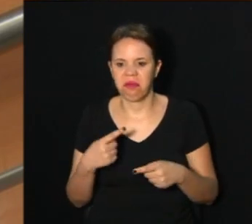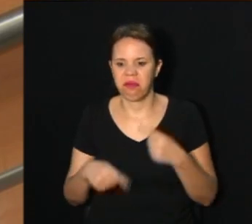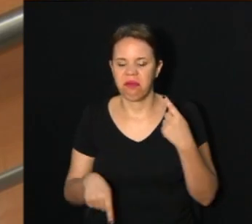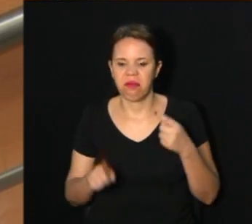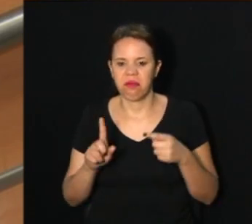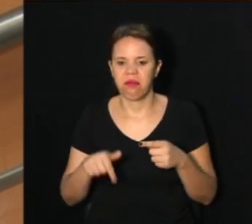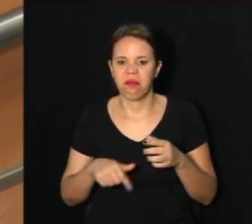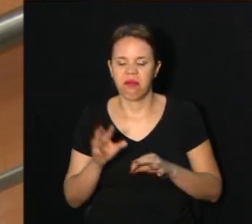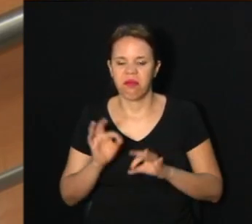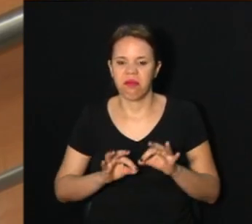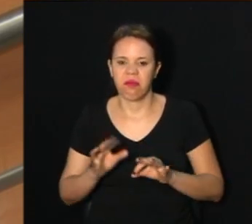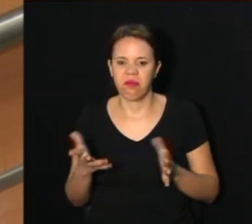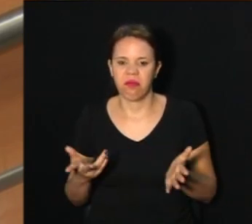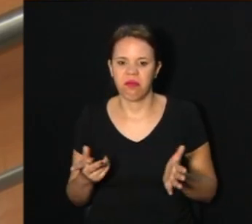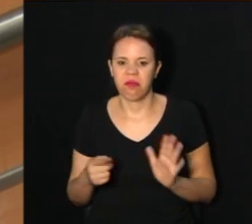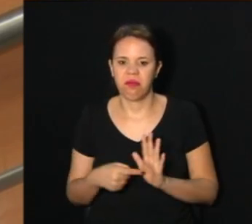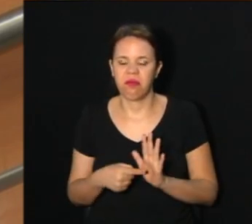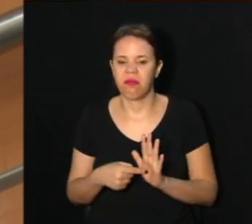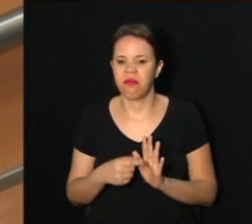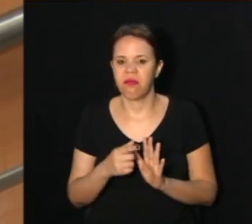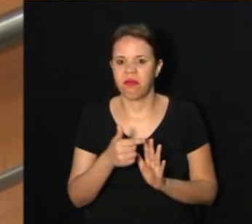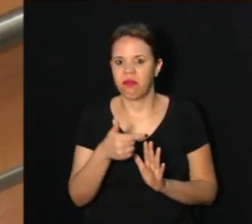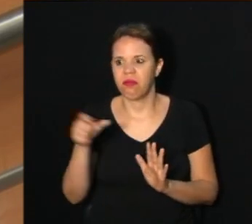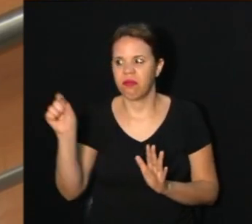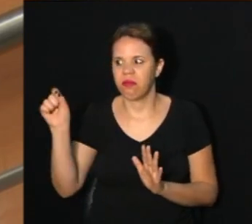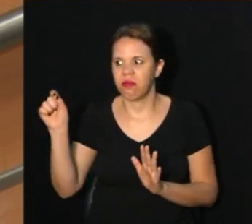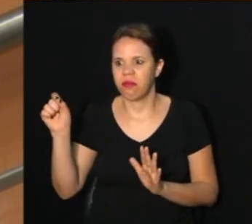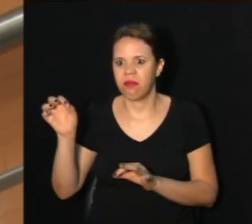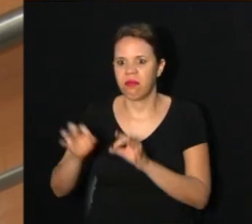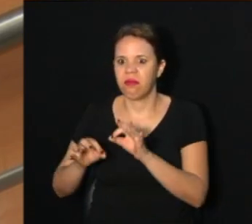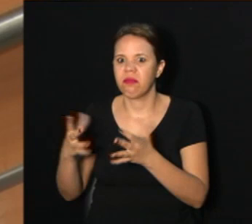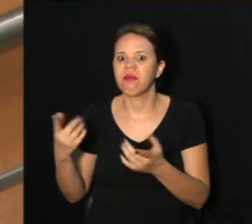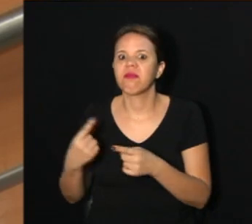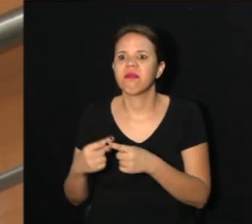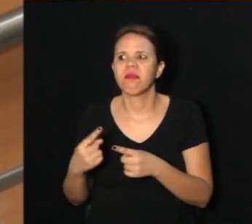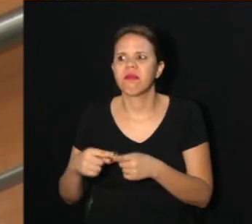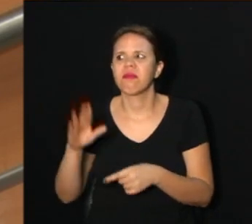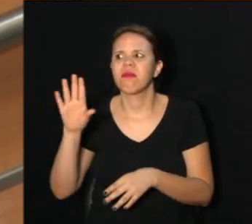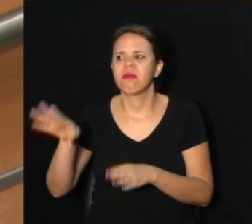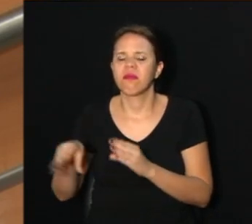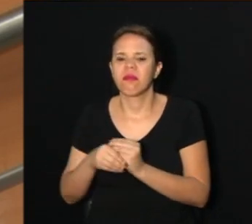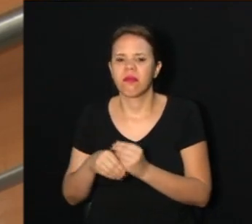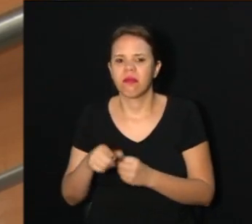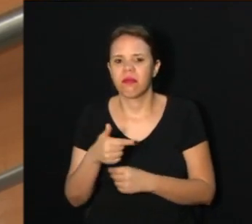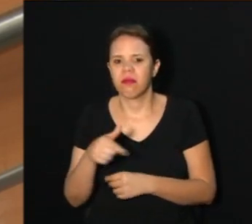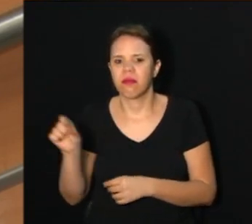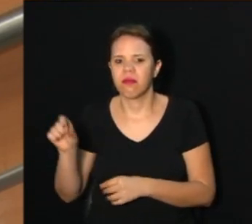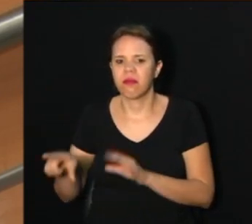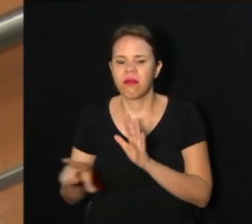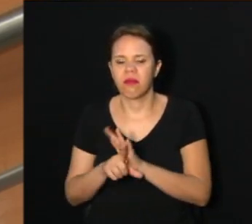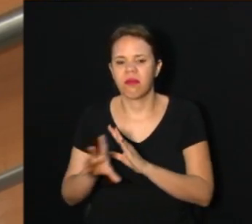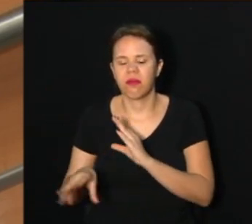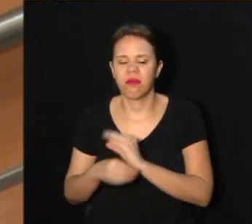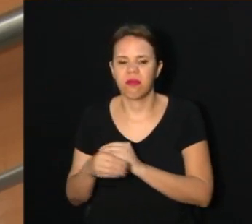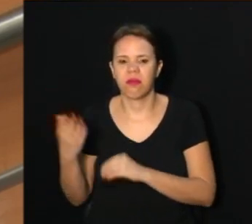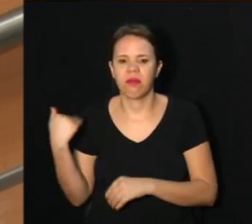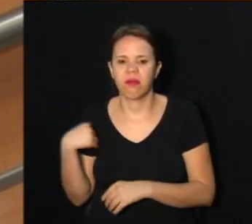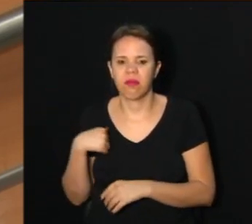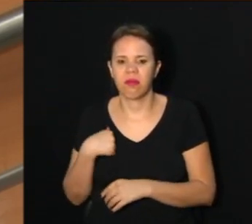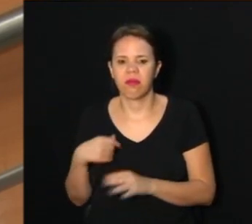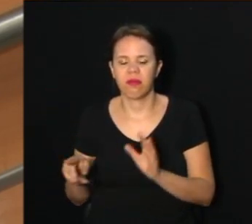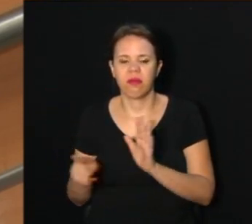desnecessariamente. Esse quadro de 100 procuradores é demais. Por que colocaram 100? Quando fizeram a lei complementar, os